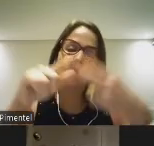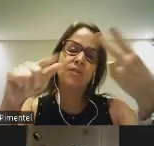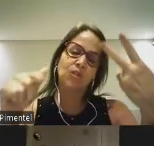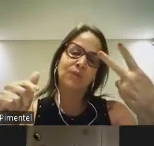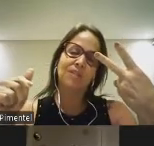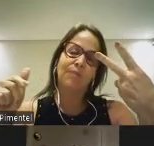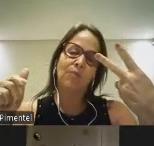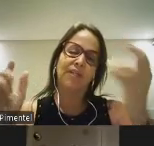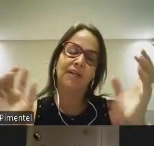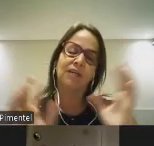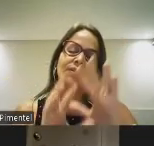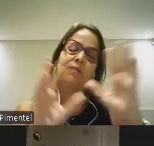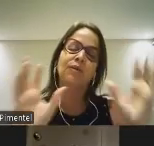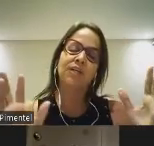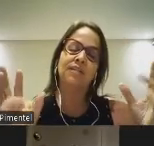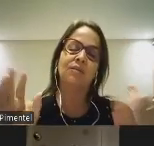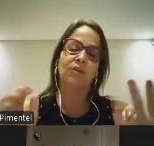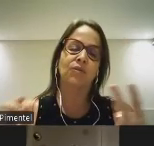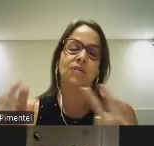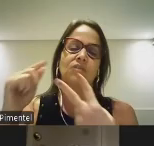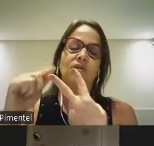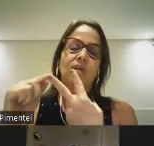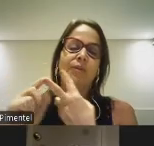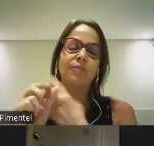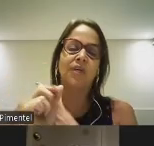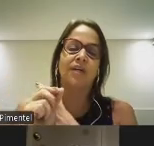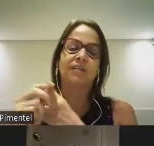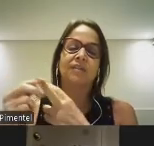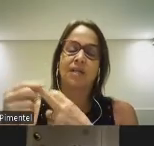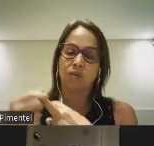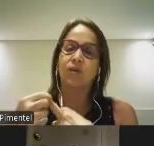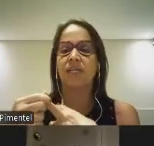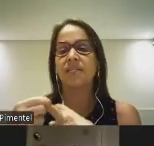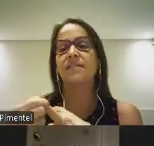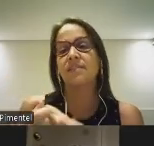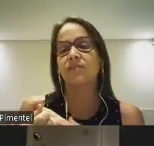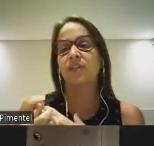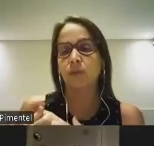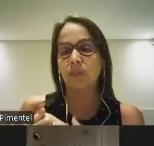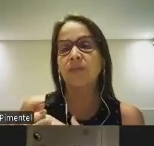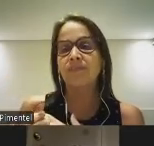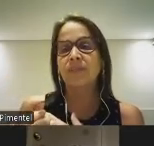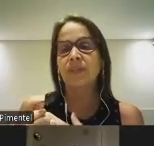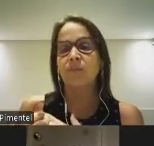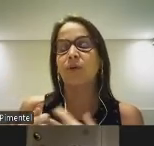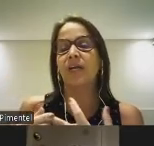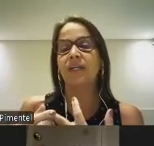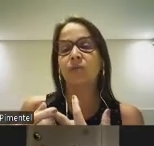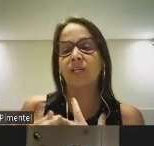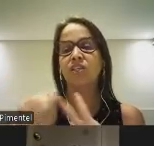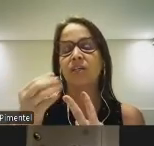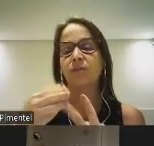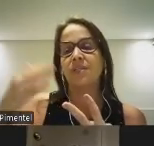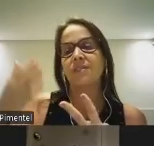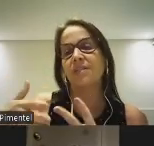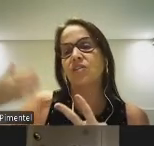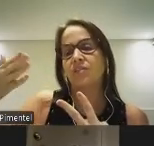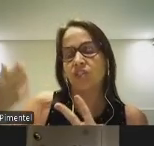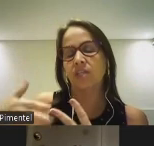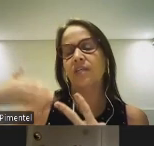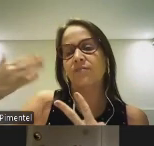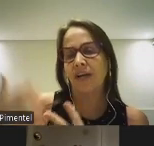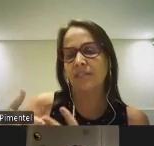por duas coisas principalmente. Aqui é uma simplificação para vocês. Primeira, a sonolência excessiva diurna, porque ela não deixa que